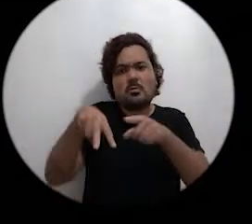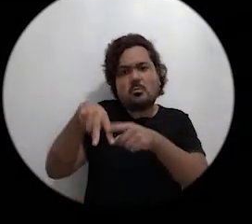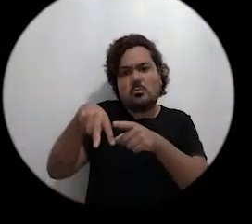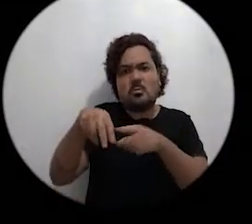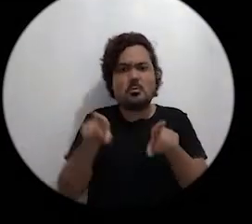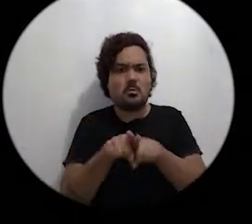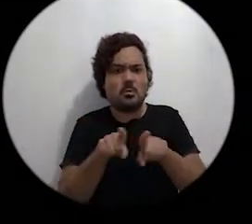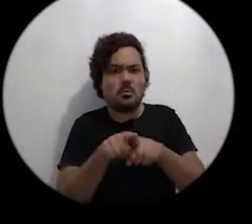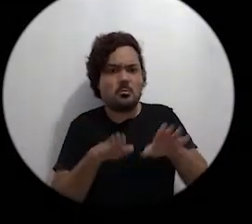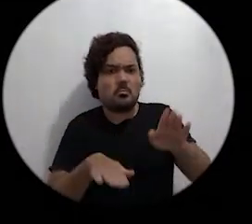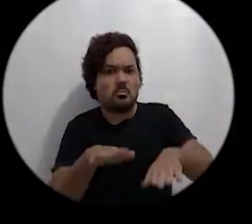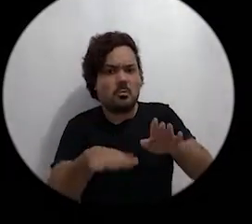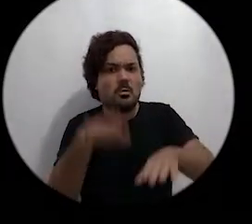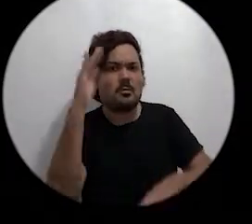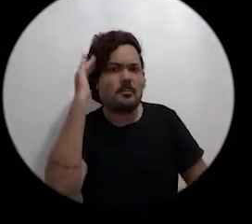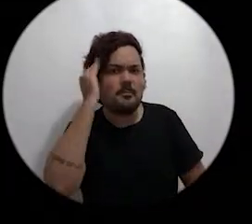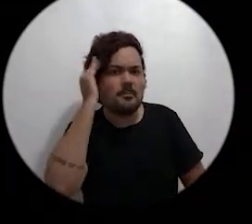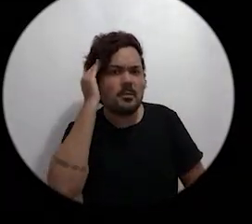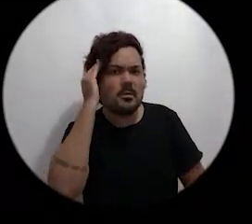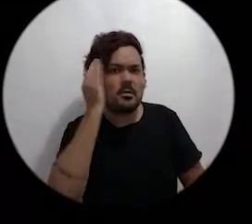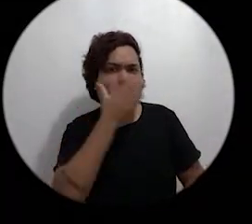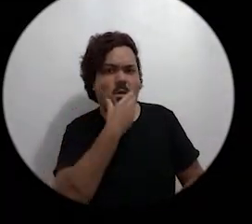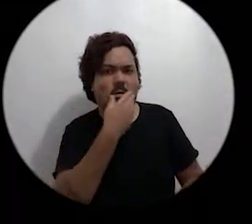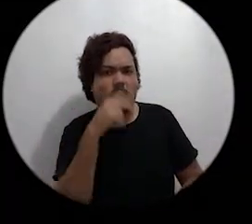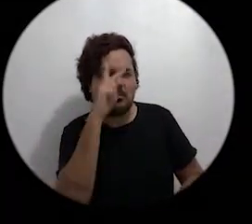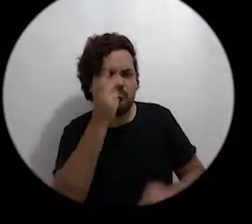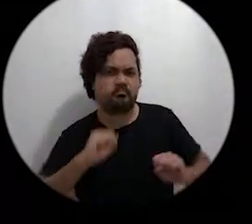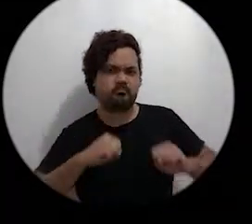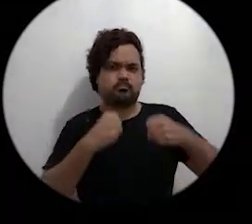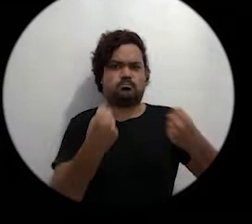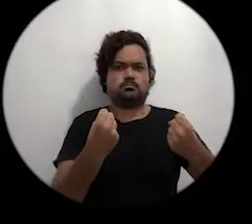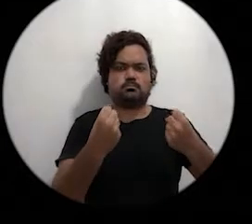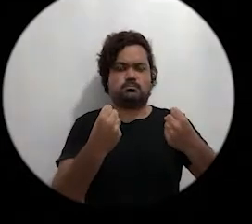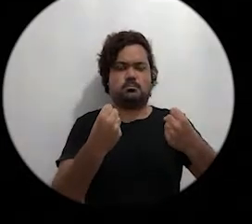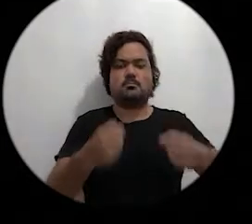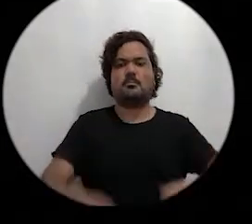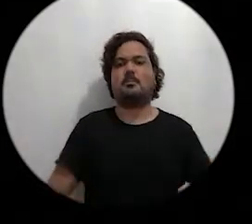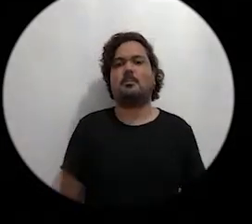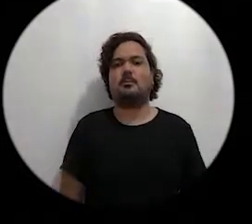os pés. Pensa nesse homem forte.